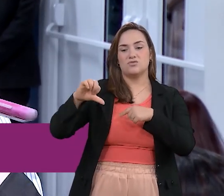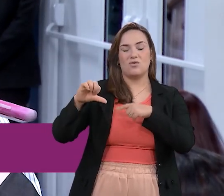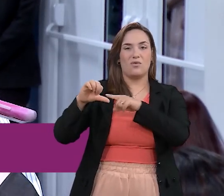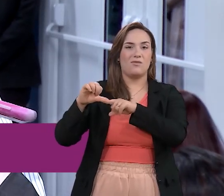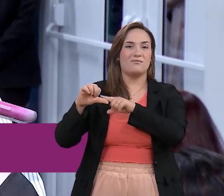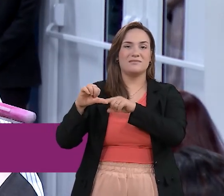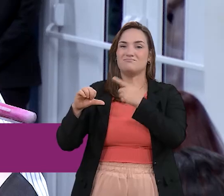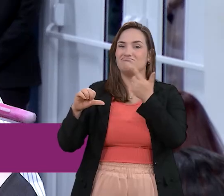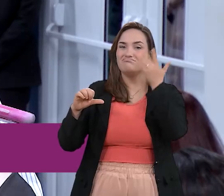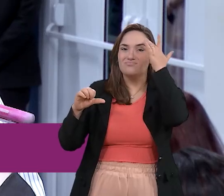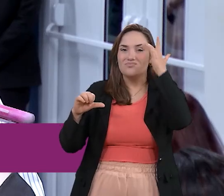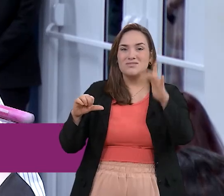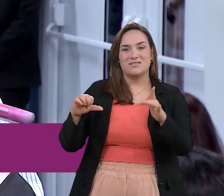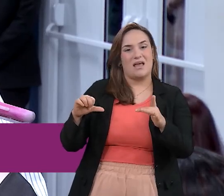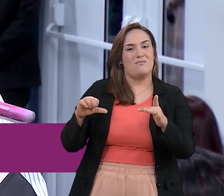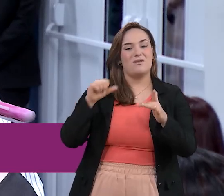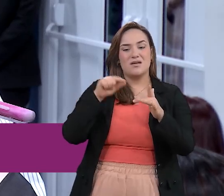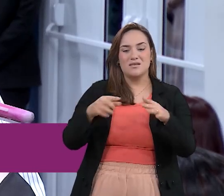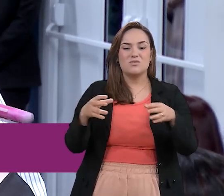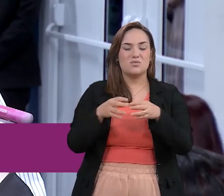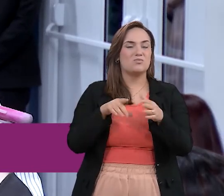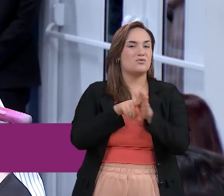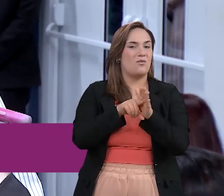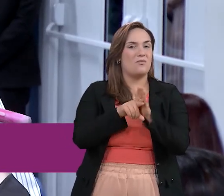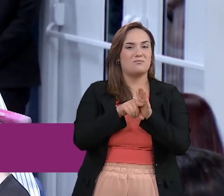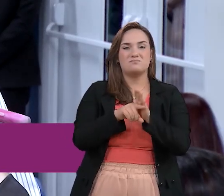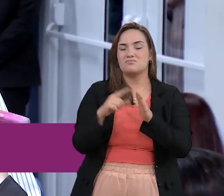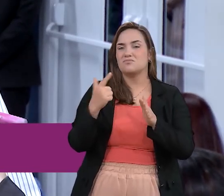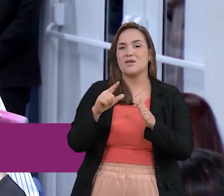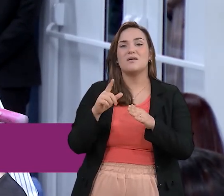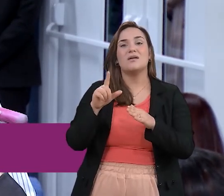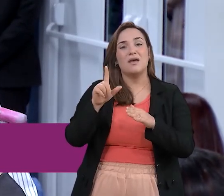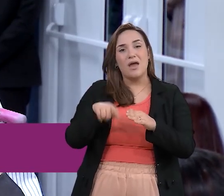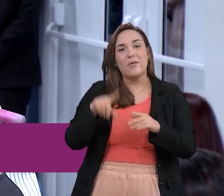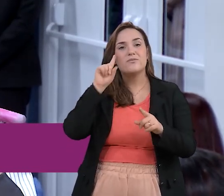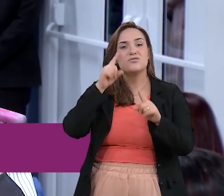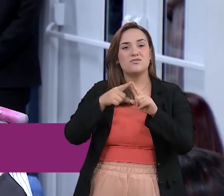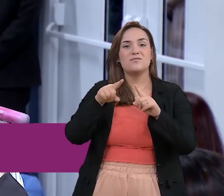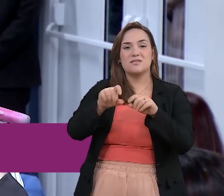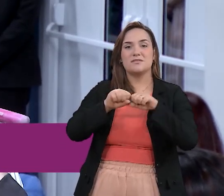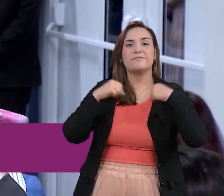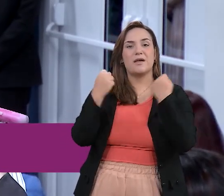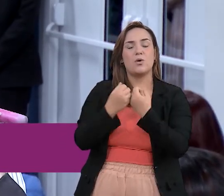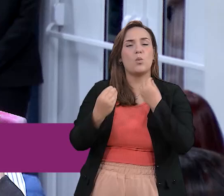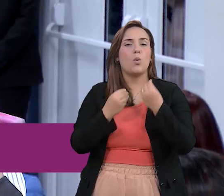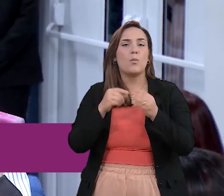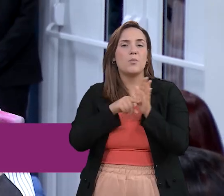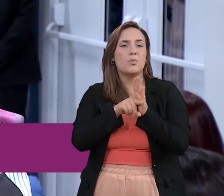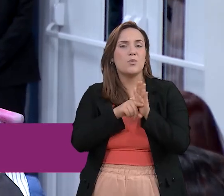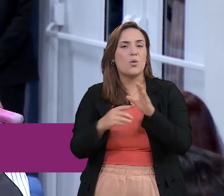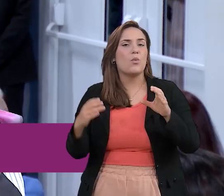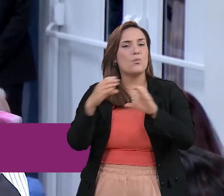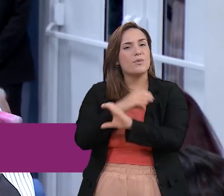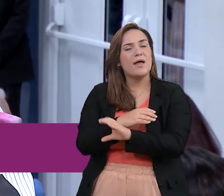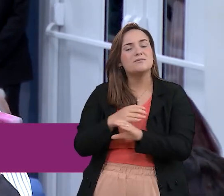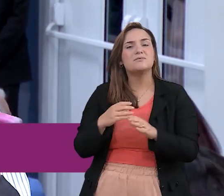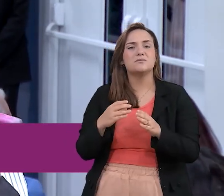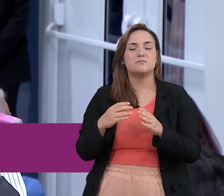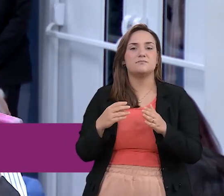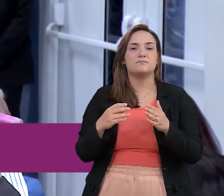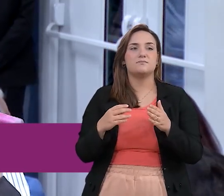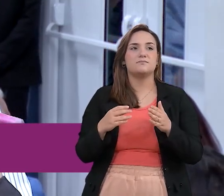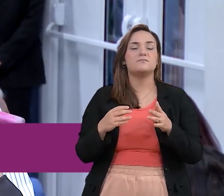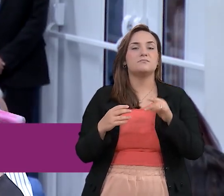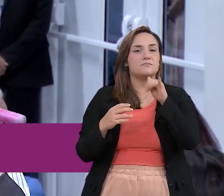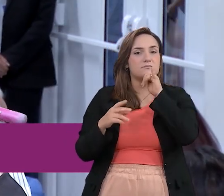a base de dados ela tem problemas então a gente precisa resolver esse é um dos objetivos desse seminário como é que a gente faz uma busca completa a partir dos